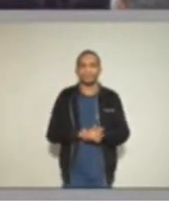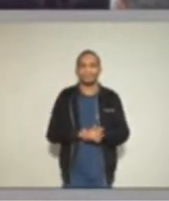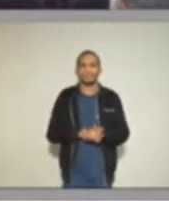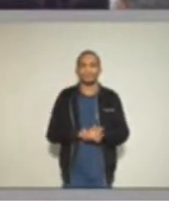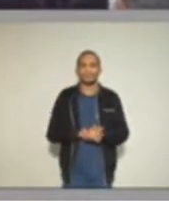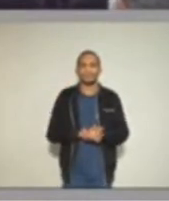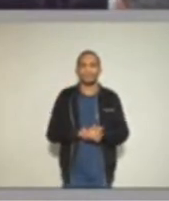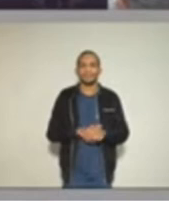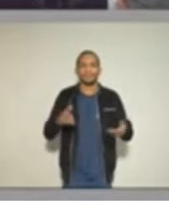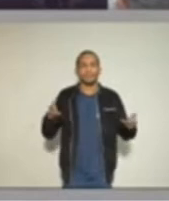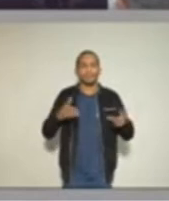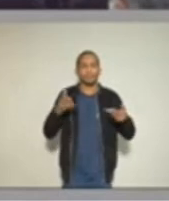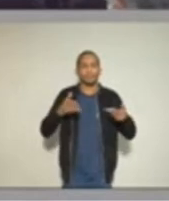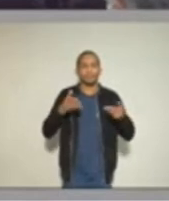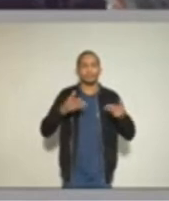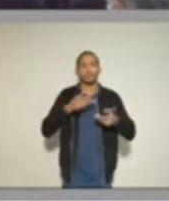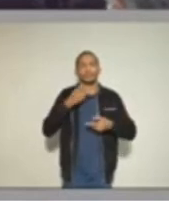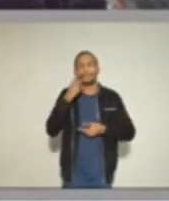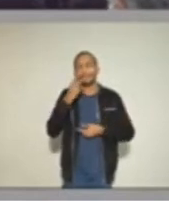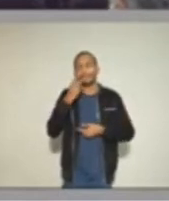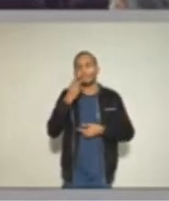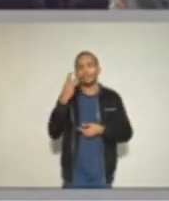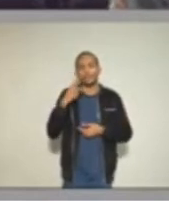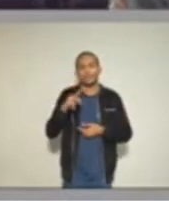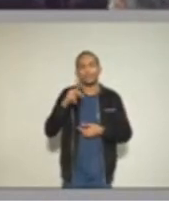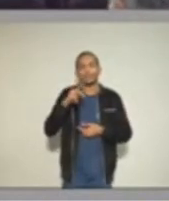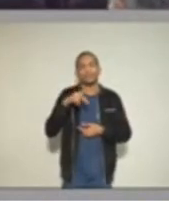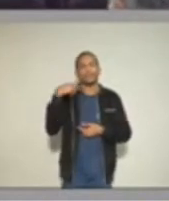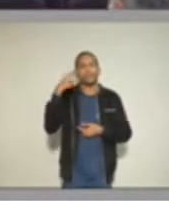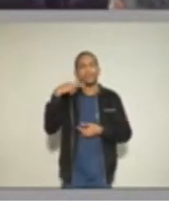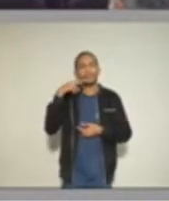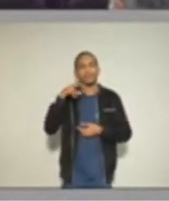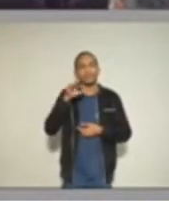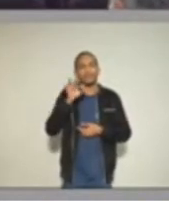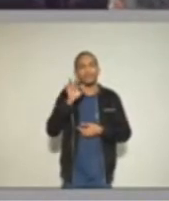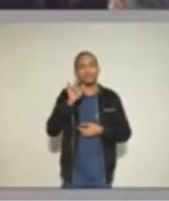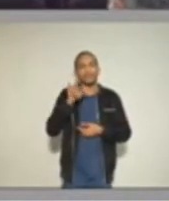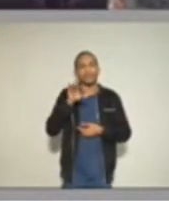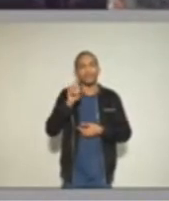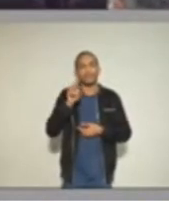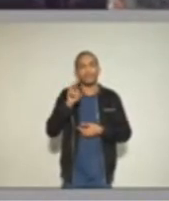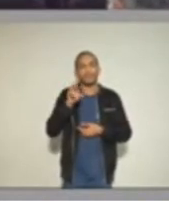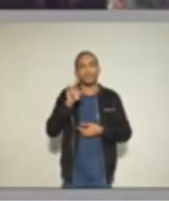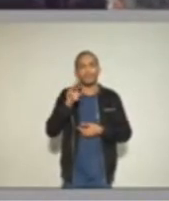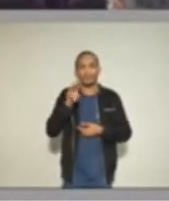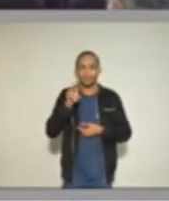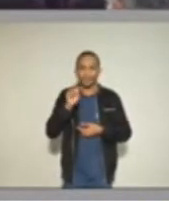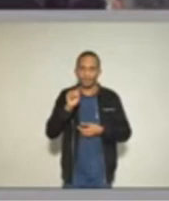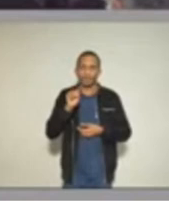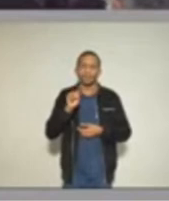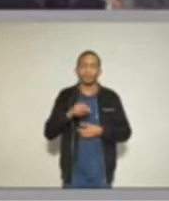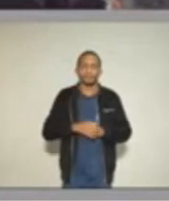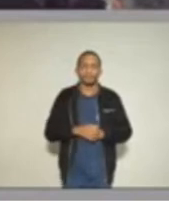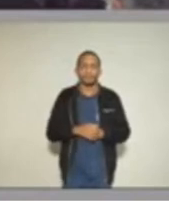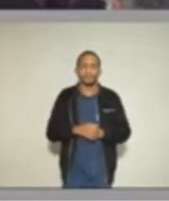Nós ouviremos neste momento as palavras do vereador Fábio Riva, líder do governo na